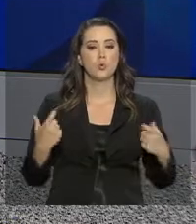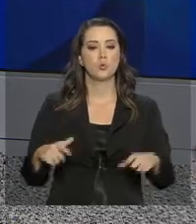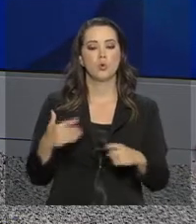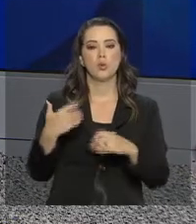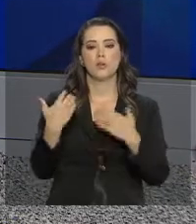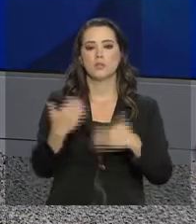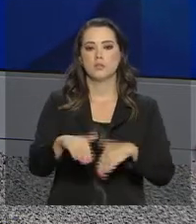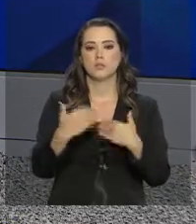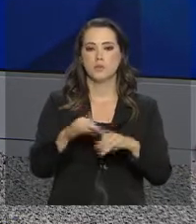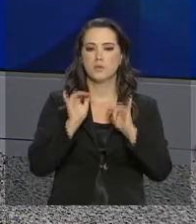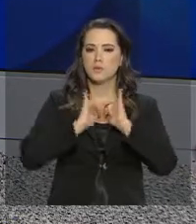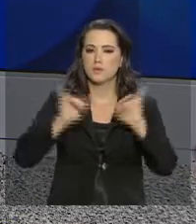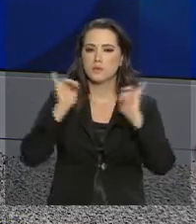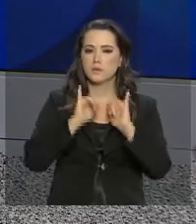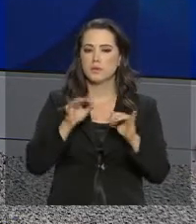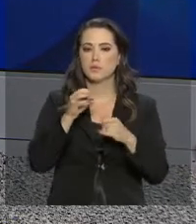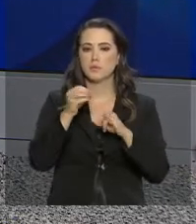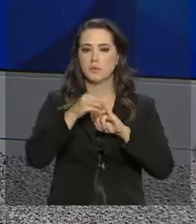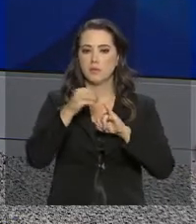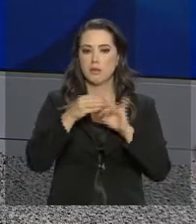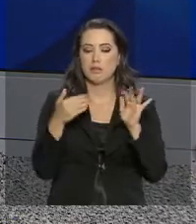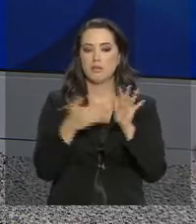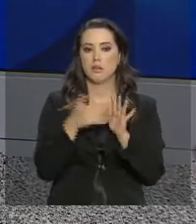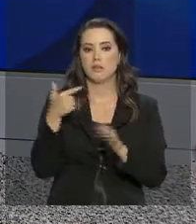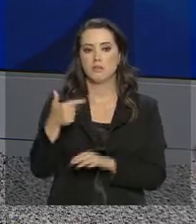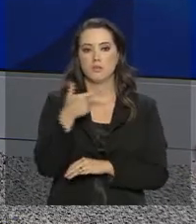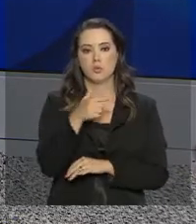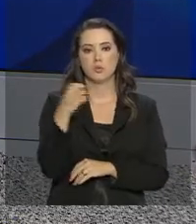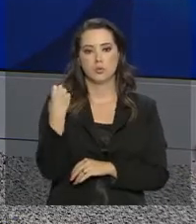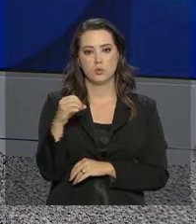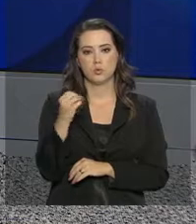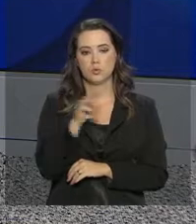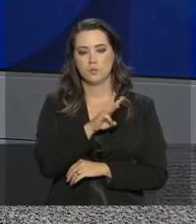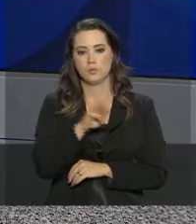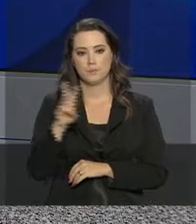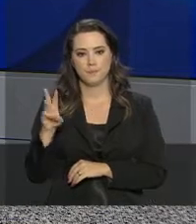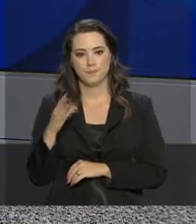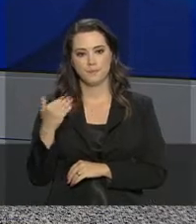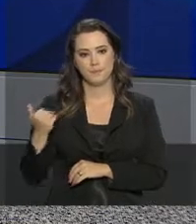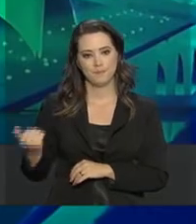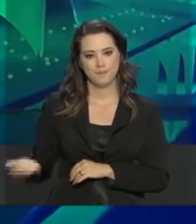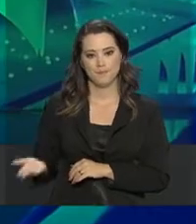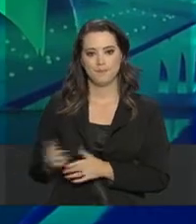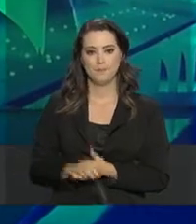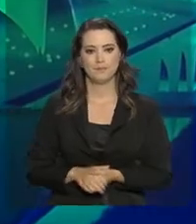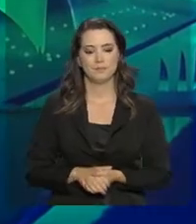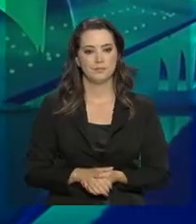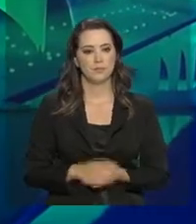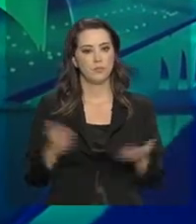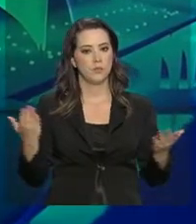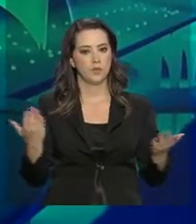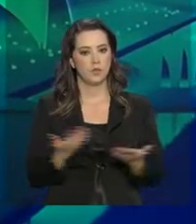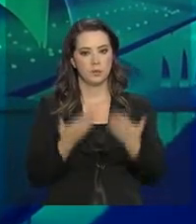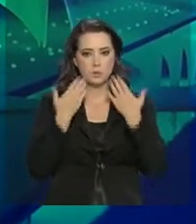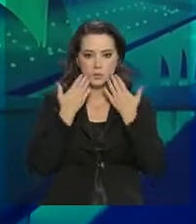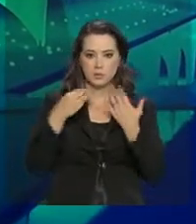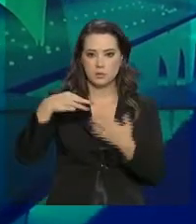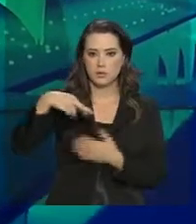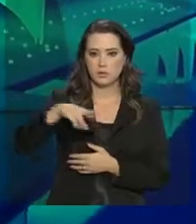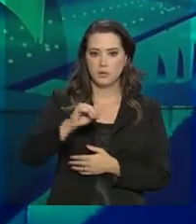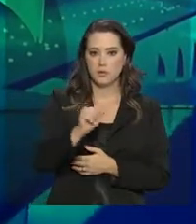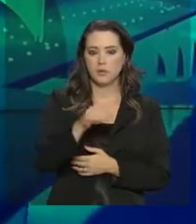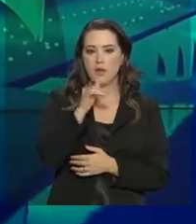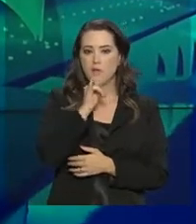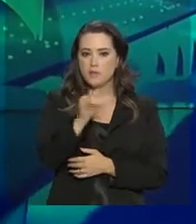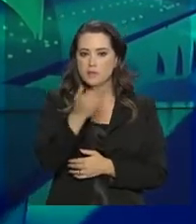devem ser divulgados pelo inep até o dia 22 de outubro no portal da instituição e agora apresentadora mark noble